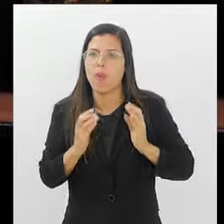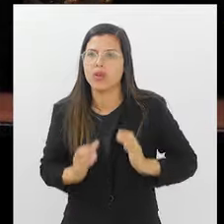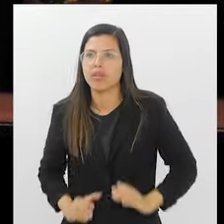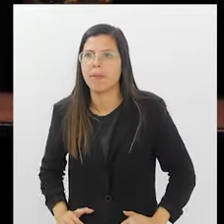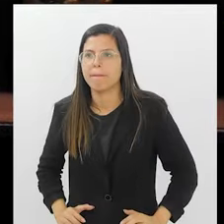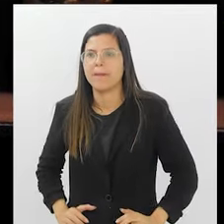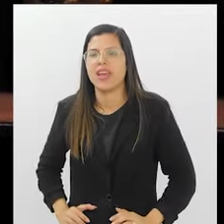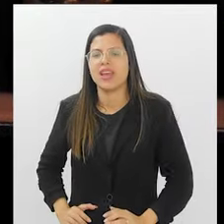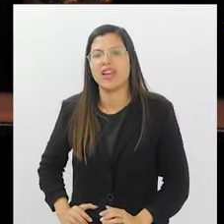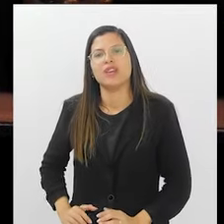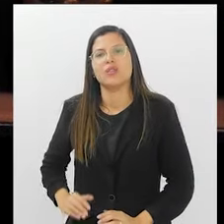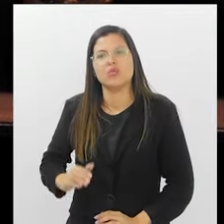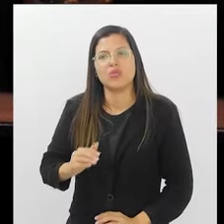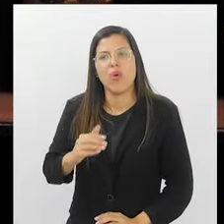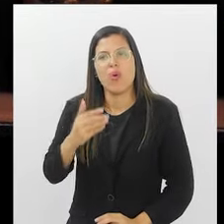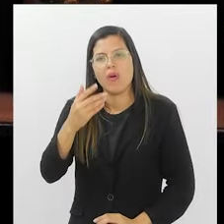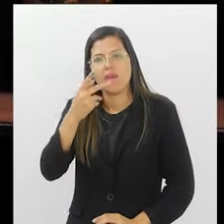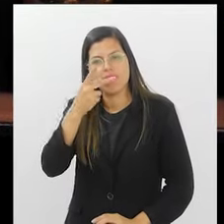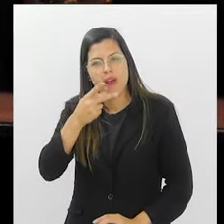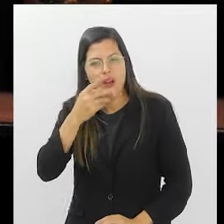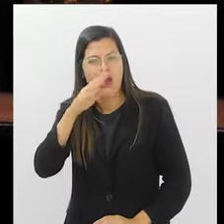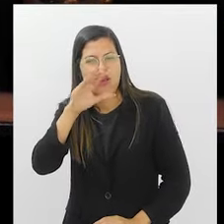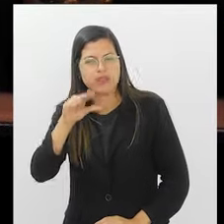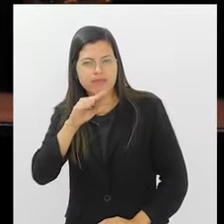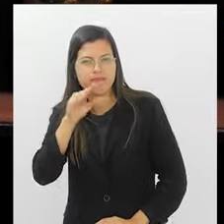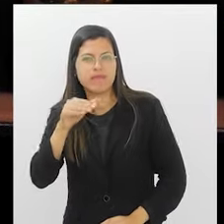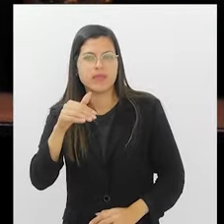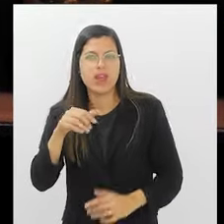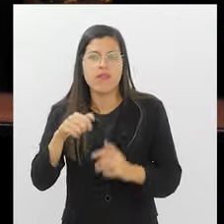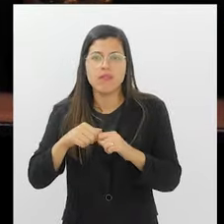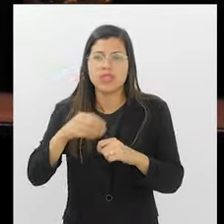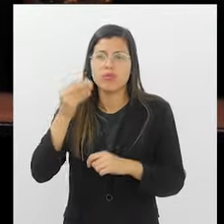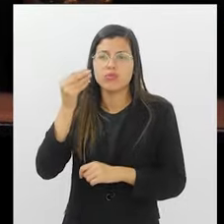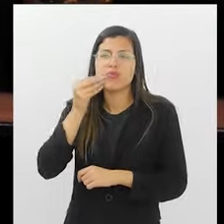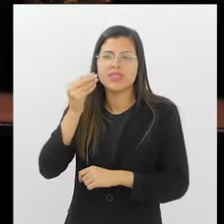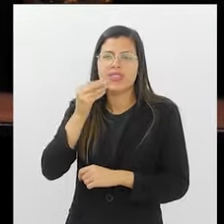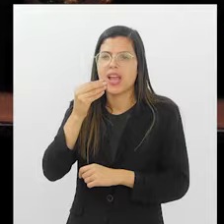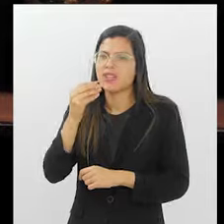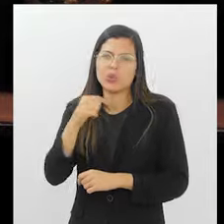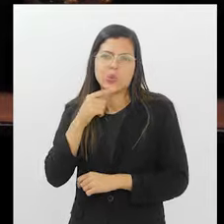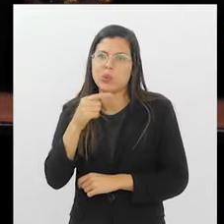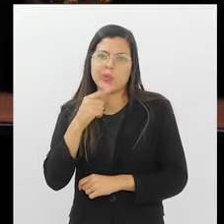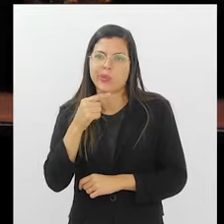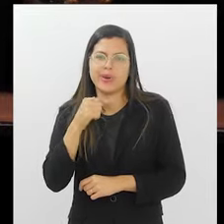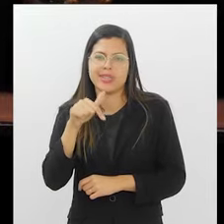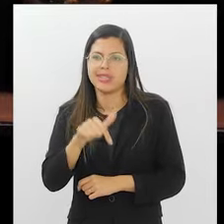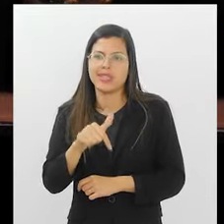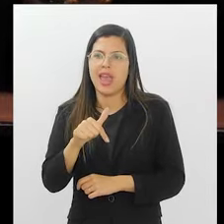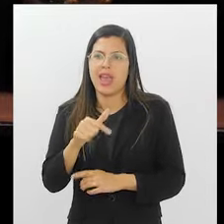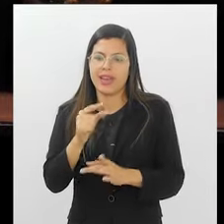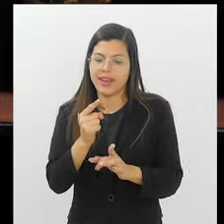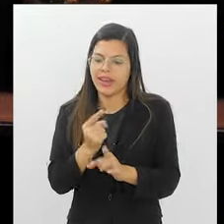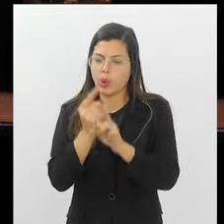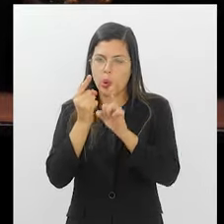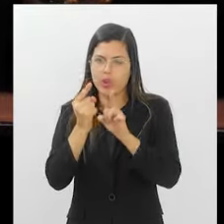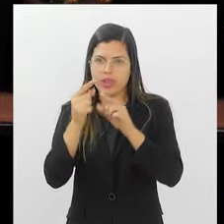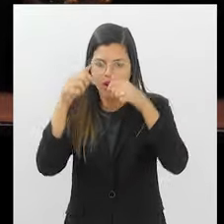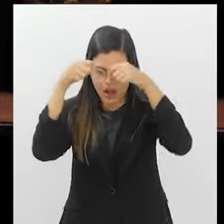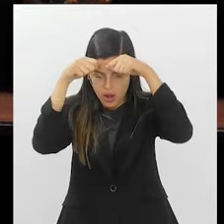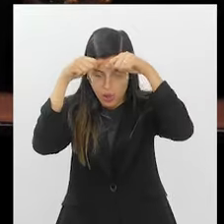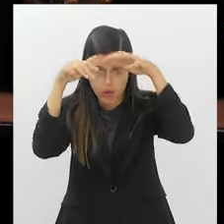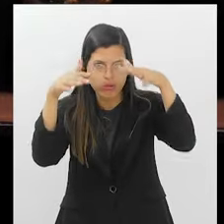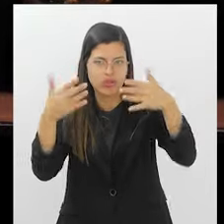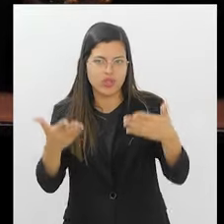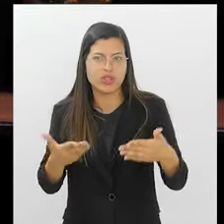ter algumas falas, né? E aí, quando você vai fazendo ali alguns testes, às vezes não fecha determinada pontuação que